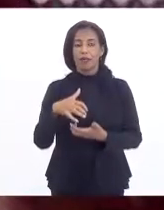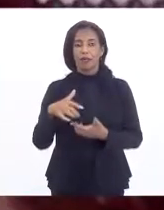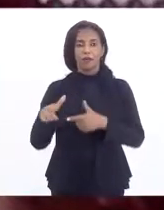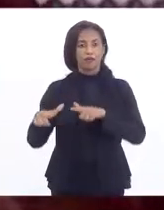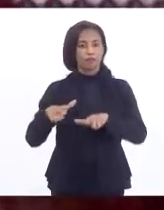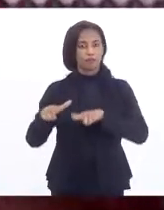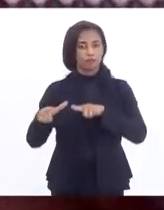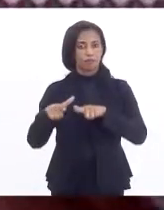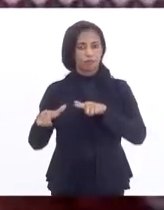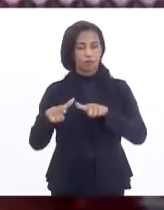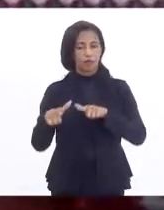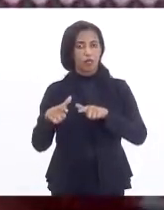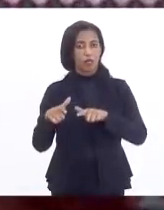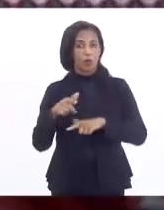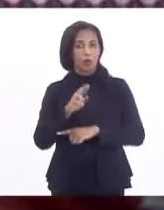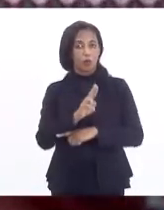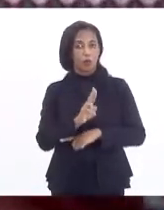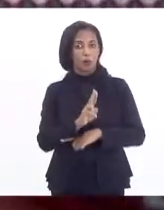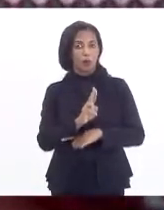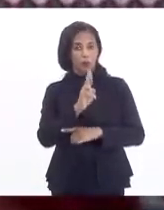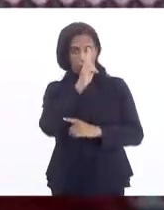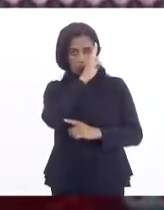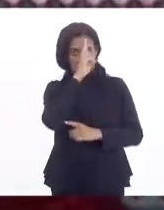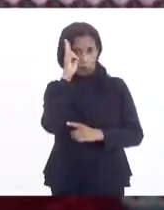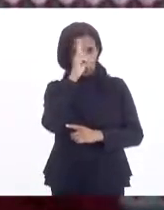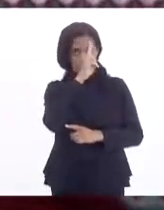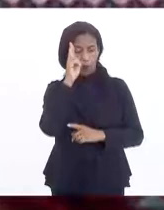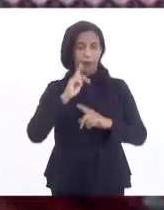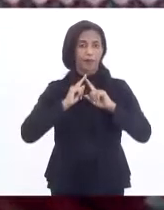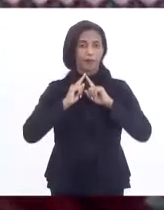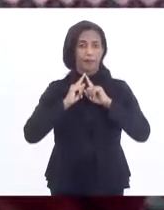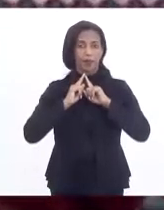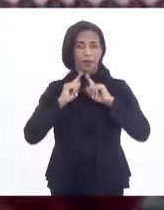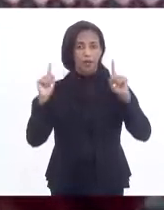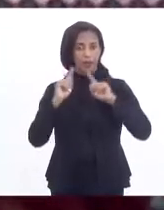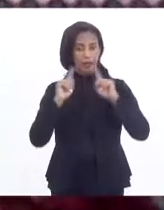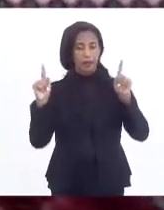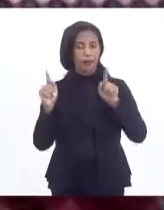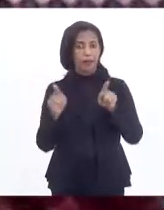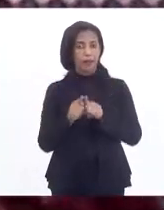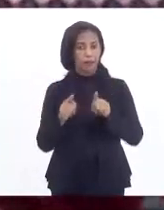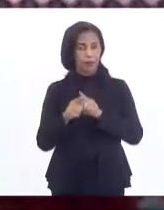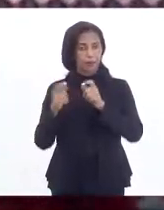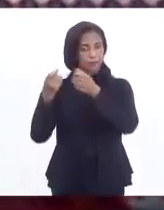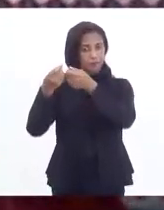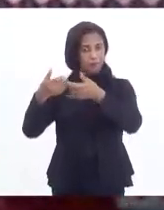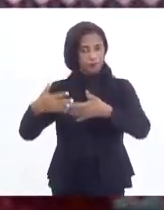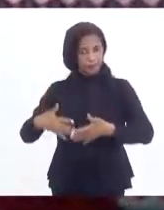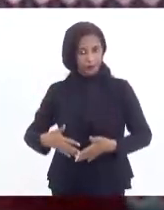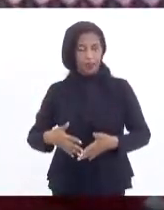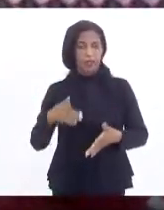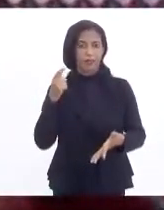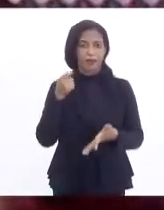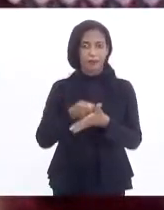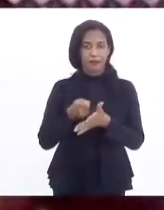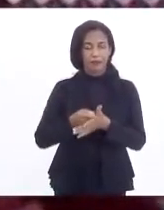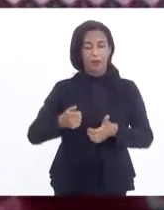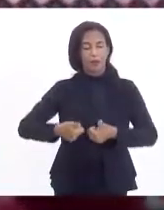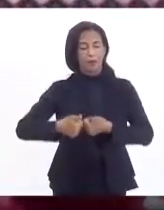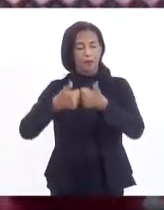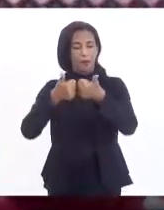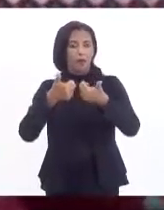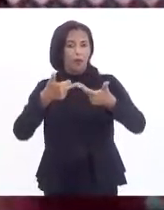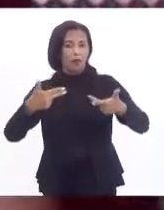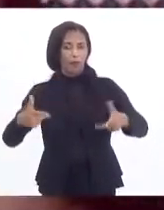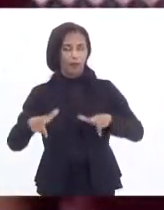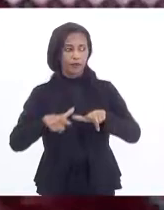de Entrega por Aplicativo Break dos Apps denunciou as condições extremamente precárias, exigiu melhores condições de